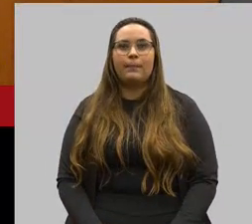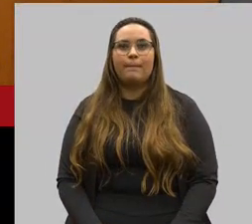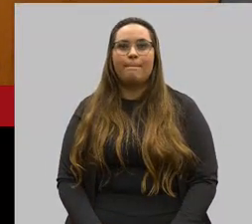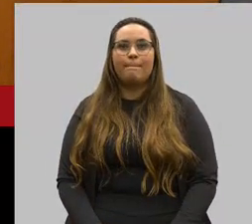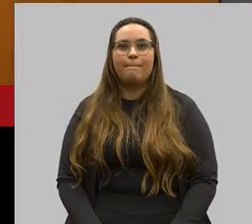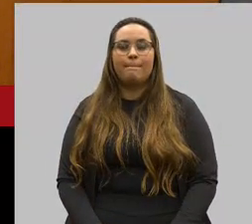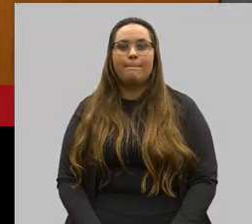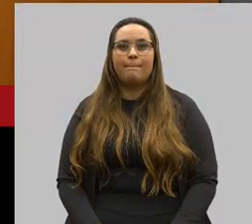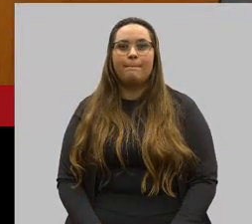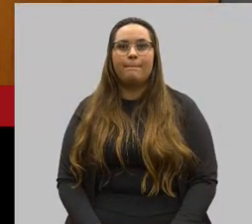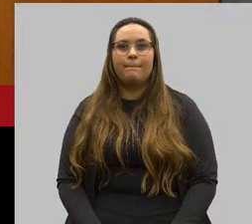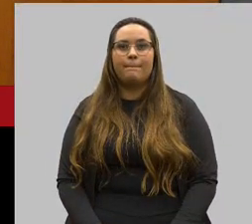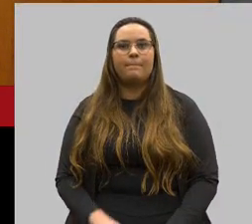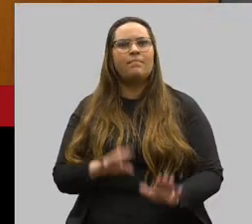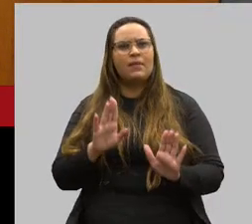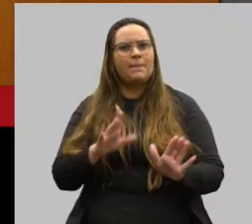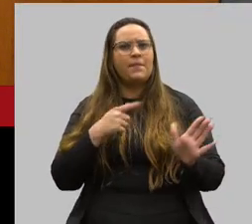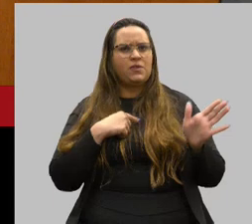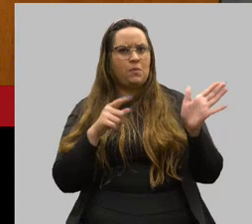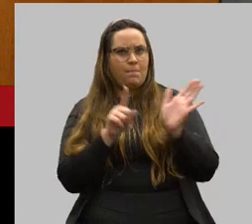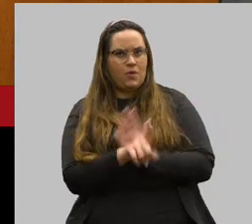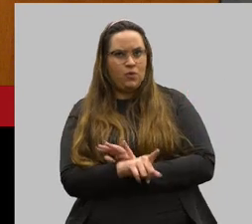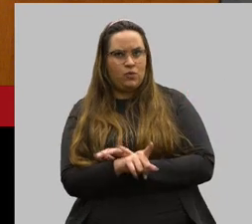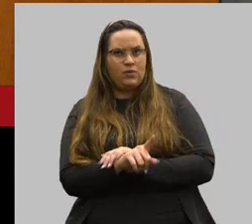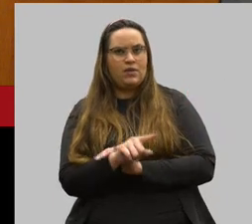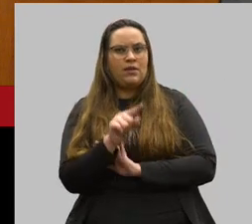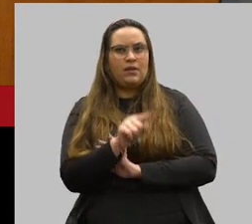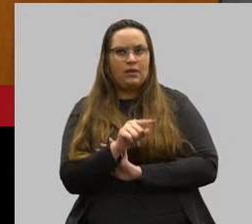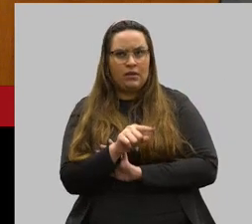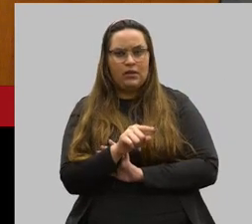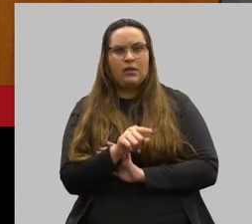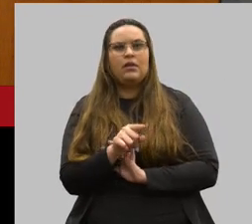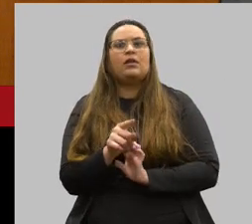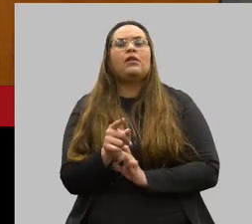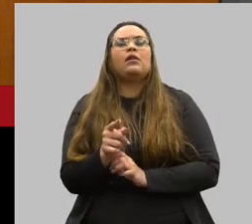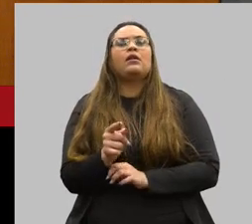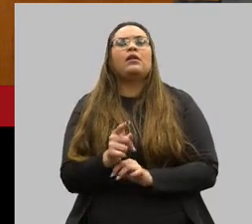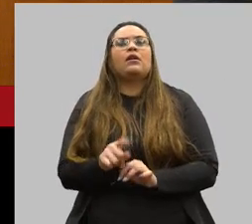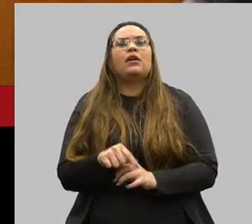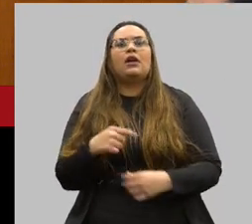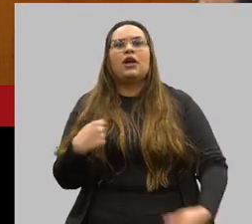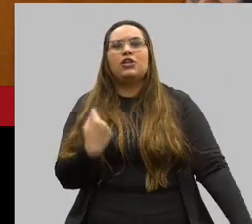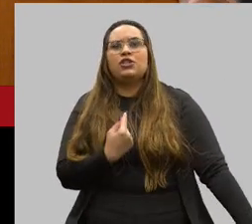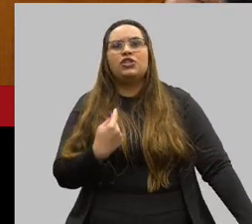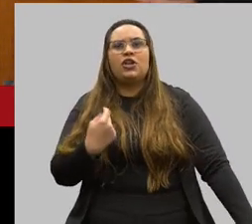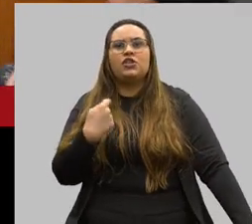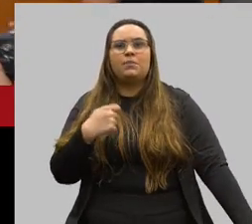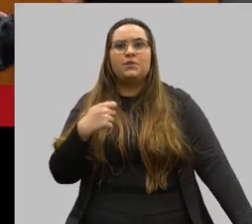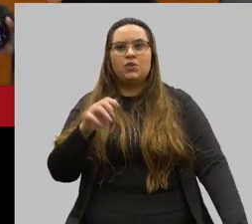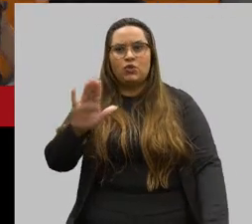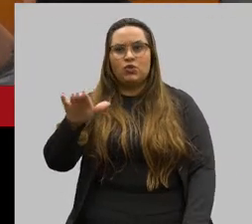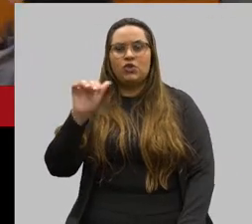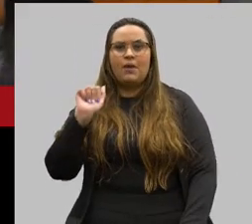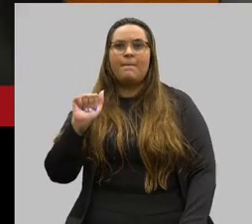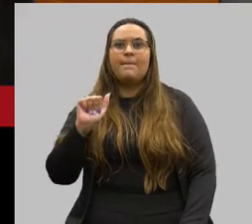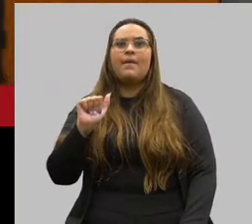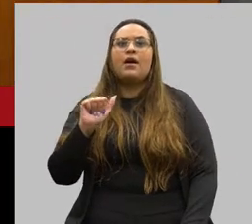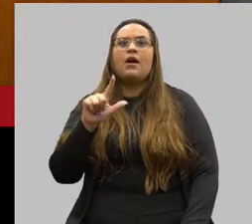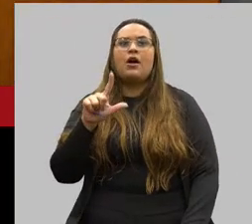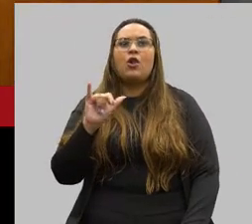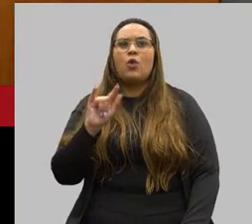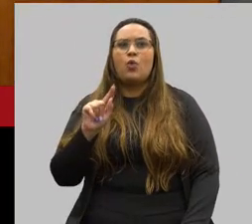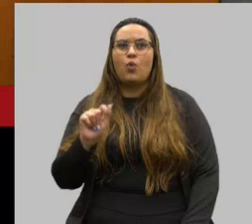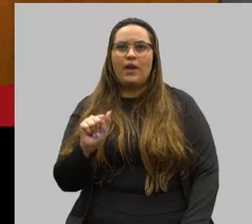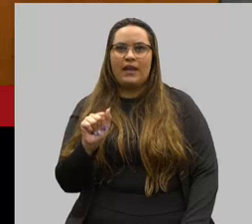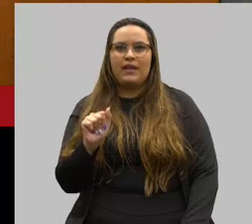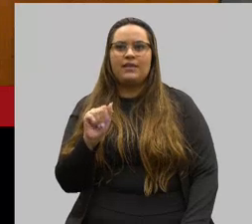Senhor porque em outras edições do Assembleia fiscaliza nós tivemos que um dia convocar a secretária Luísa Barreto Para comparecer